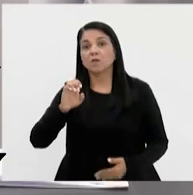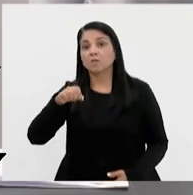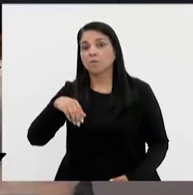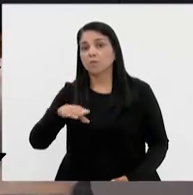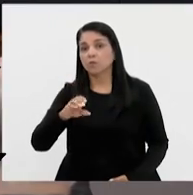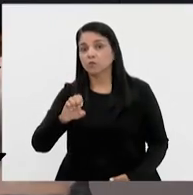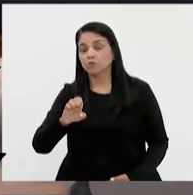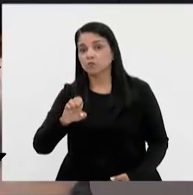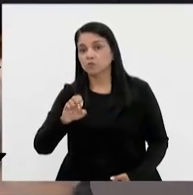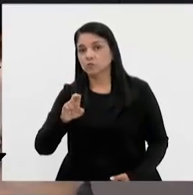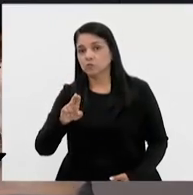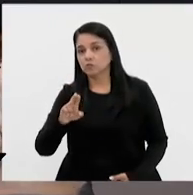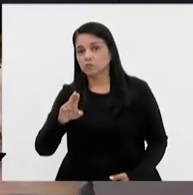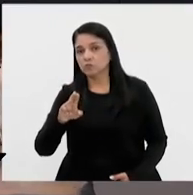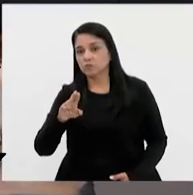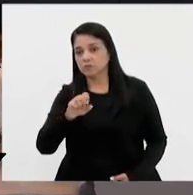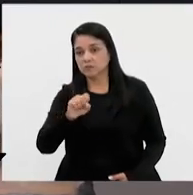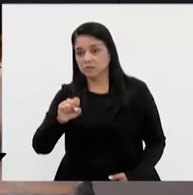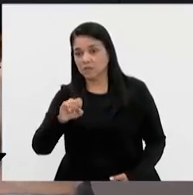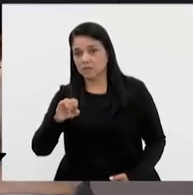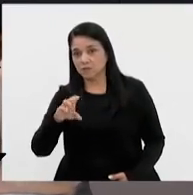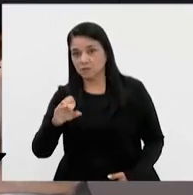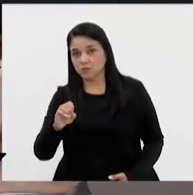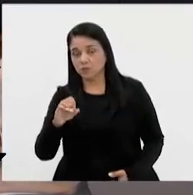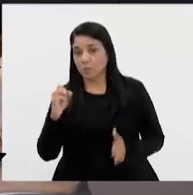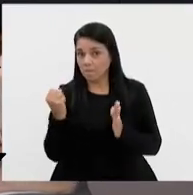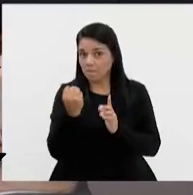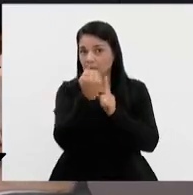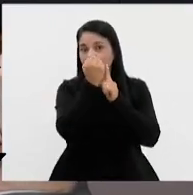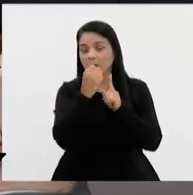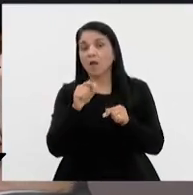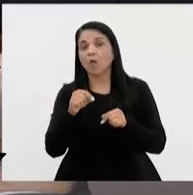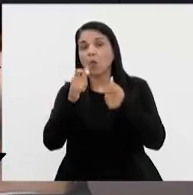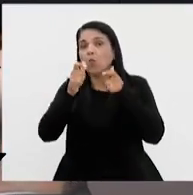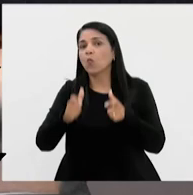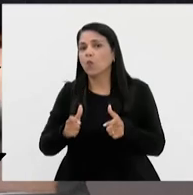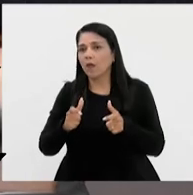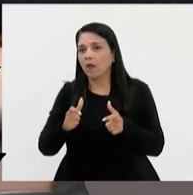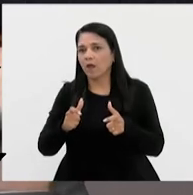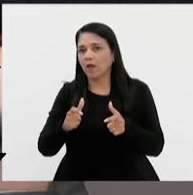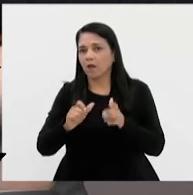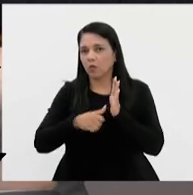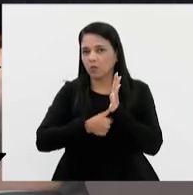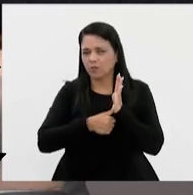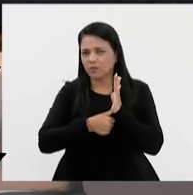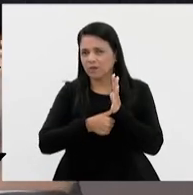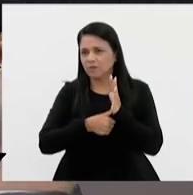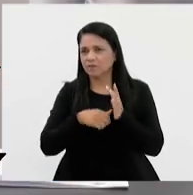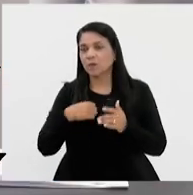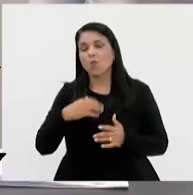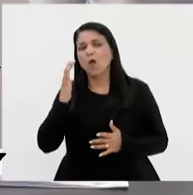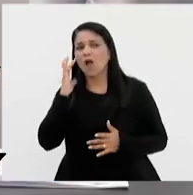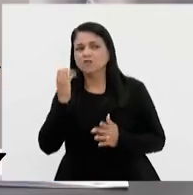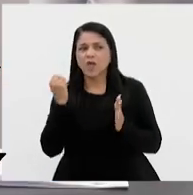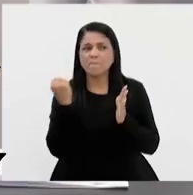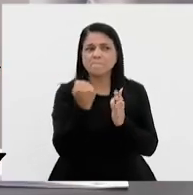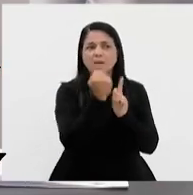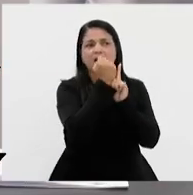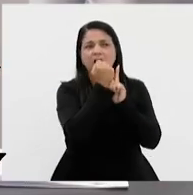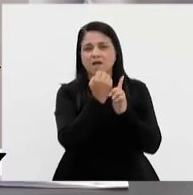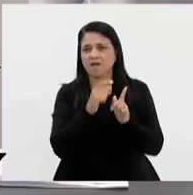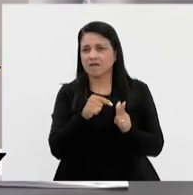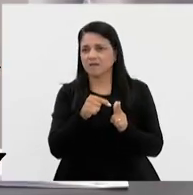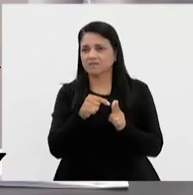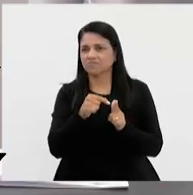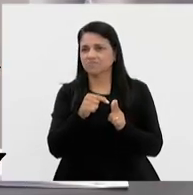a marca ou Bom Sucesso a sede? Acho que é a marca. A marca é imaterial. Se não